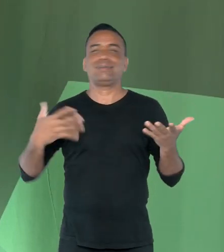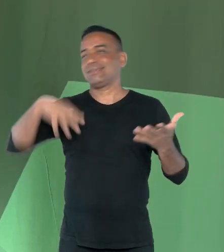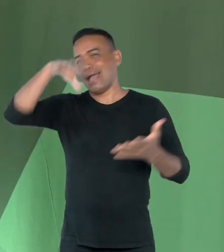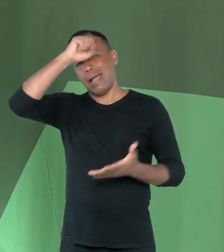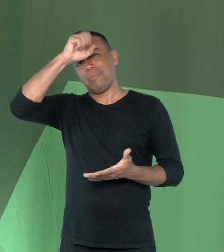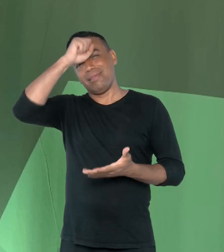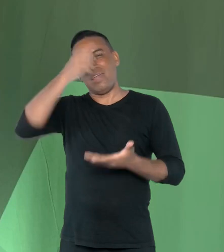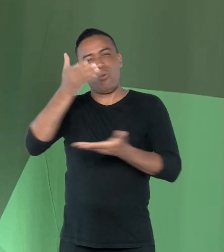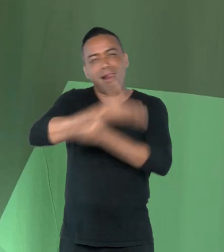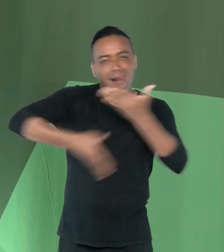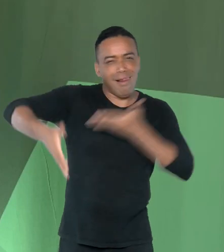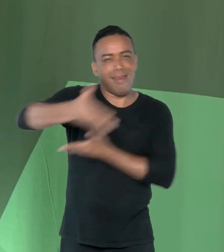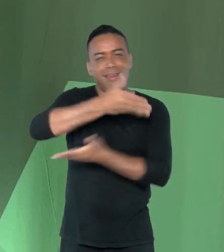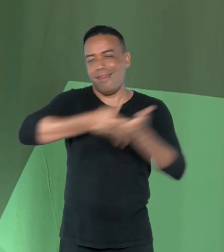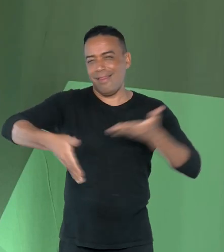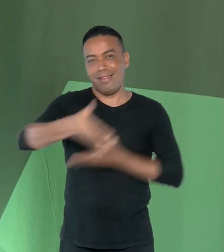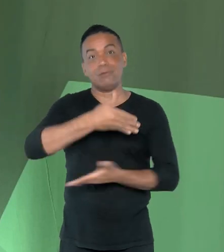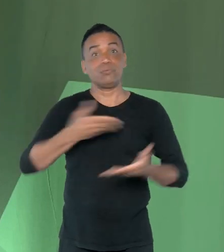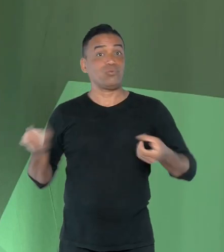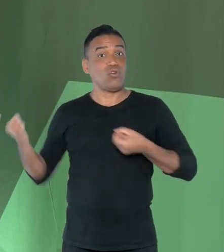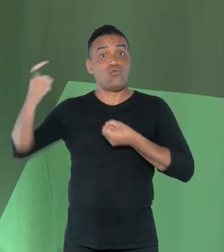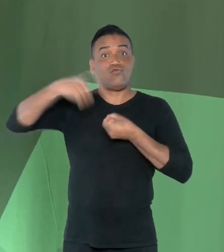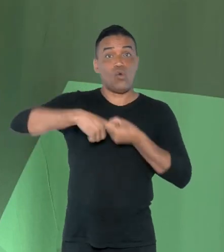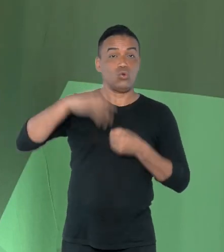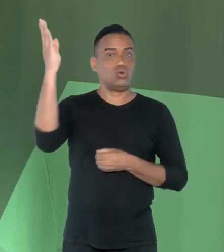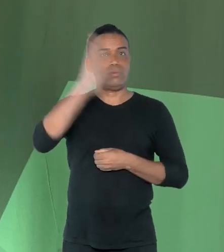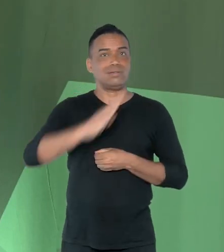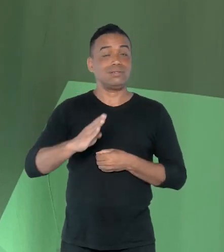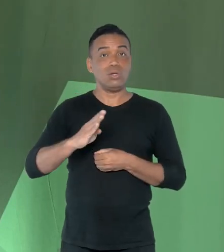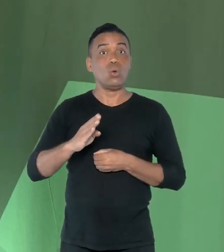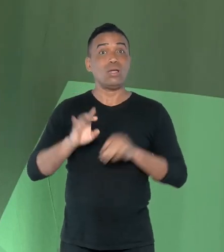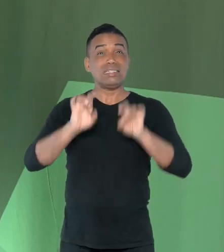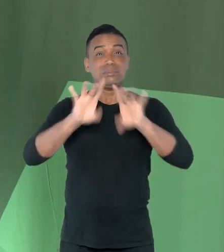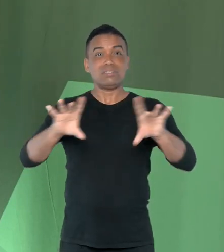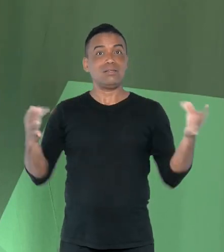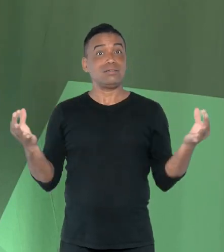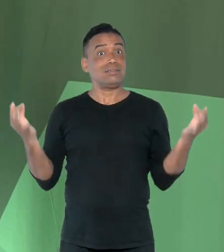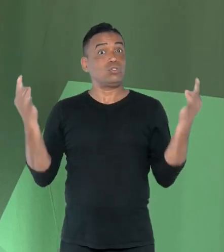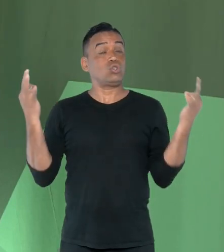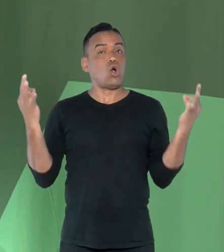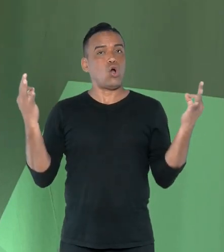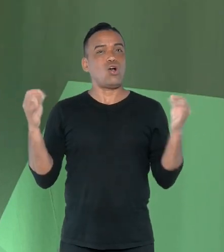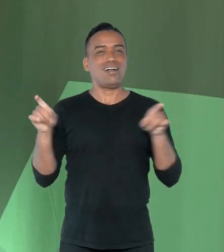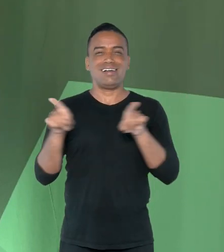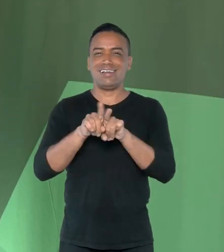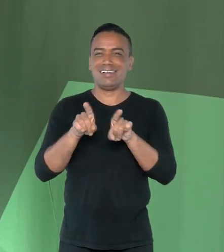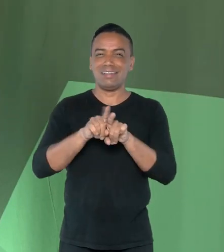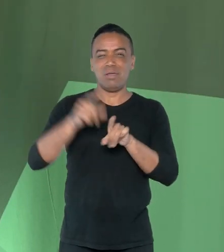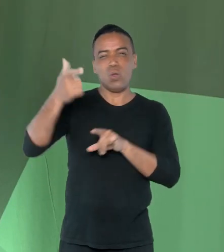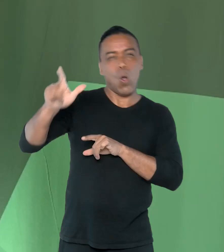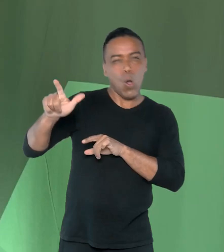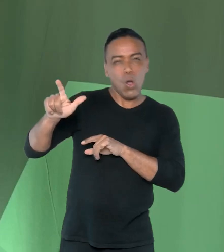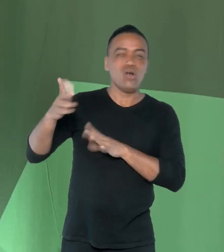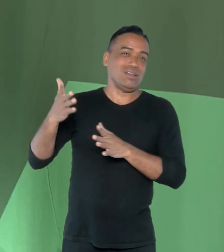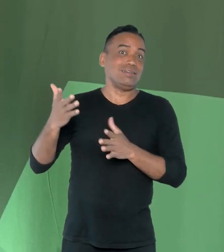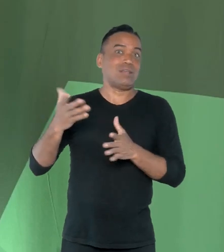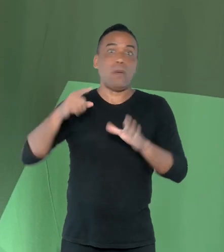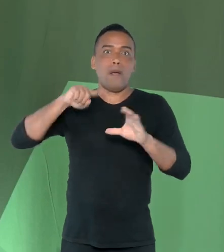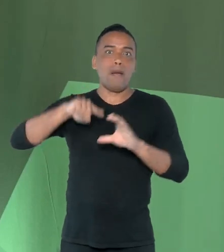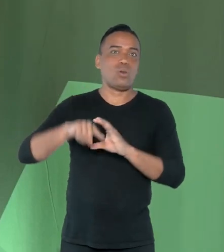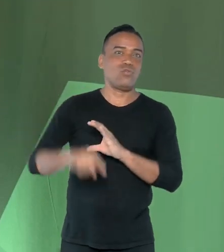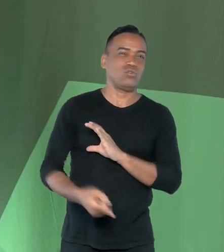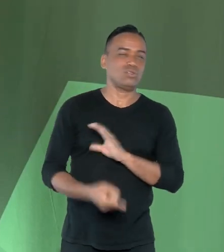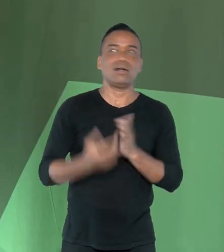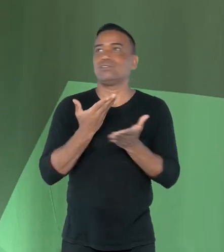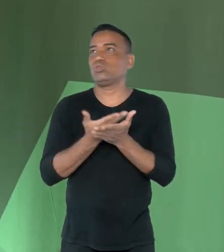elas. Retornando ao Brasil, especializou-se em yoga e theta healing, e desde então vem se aprofundando